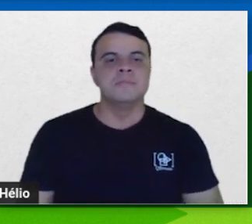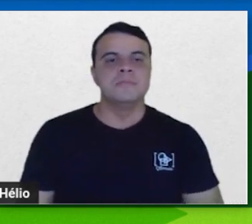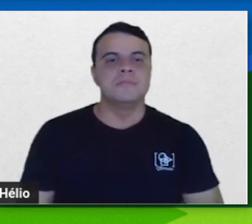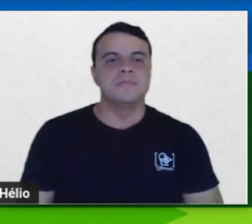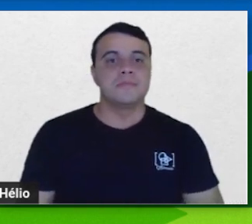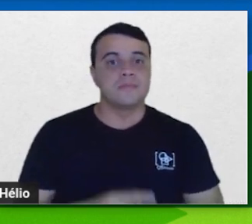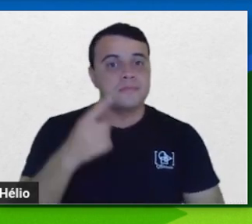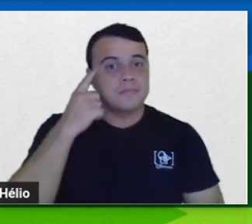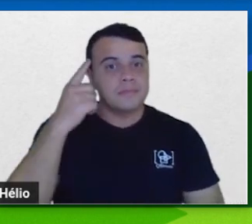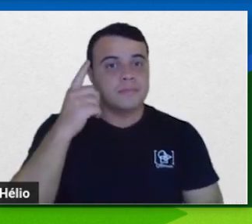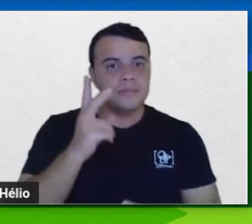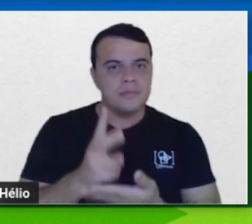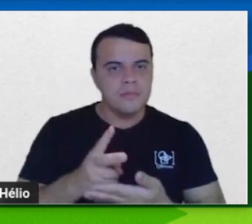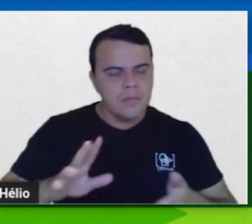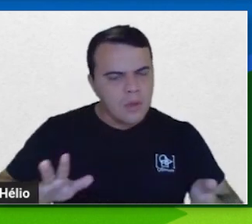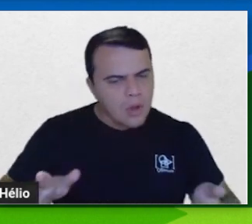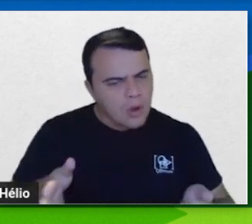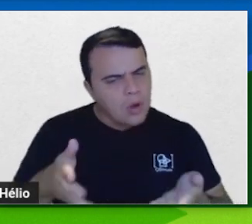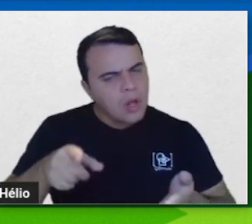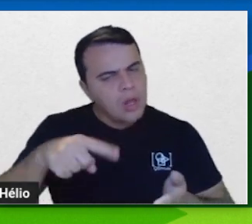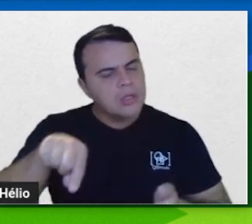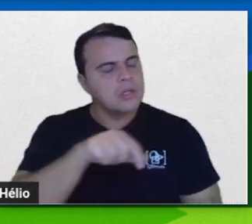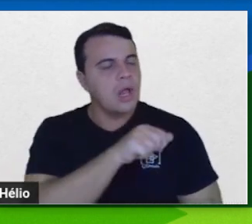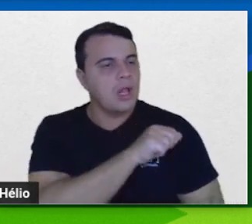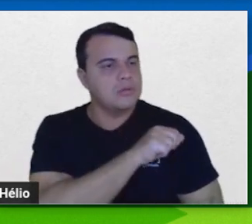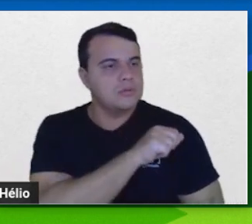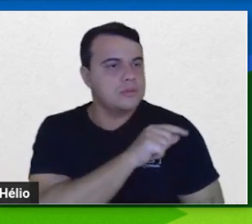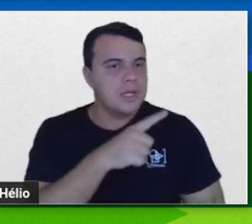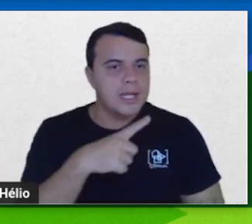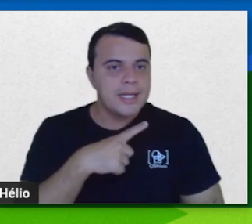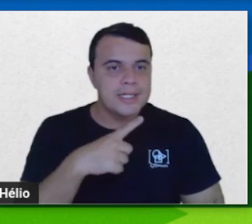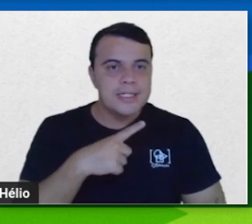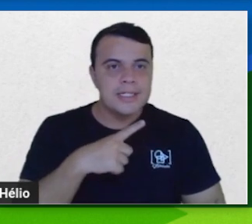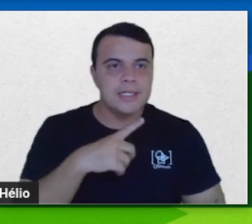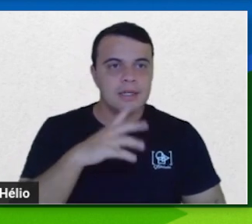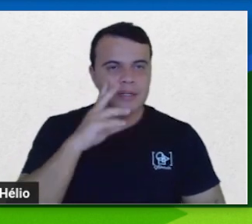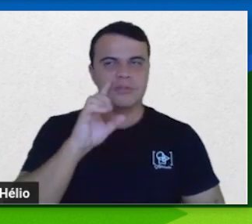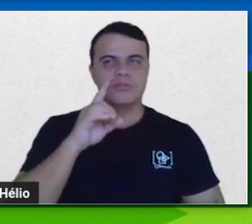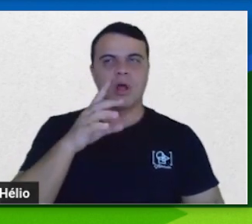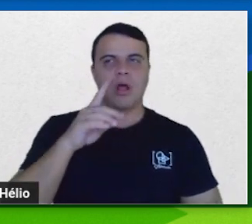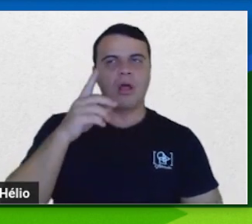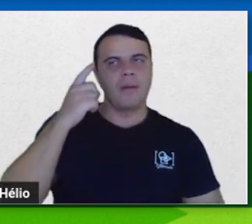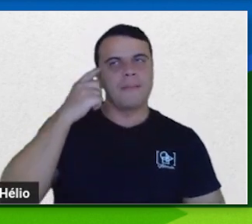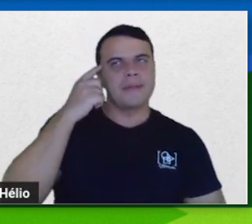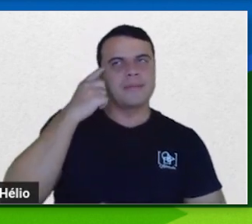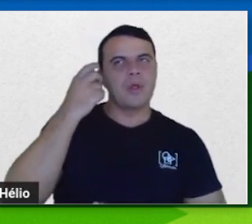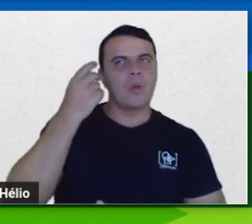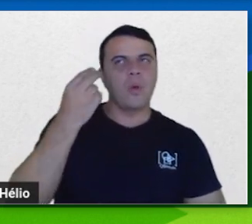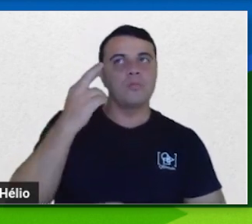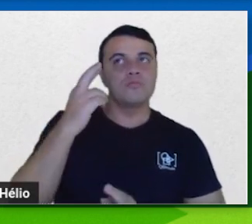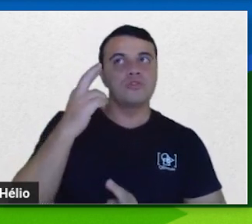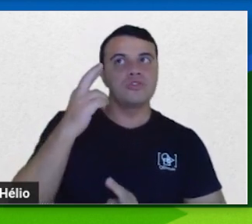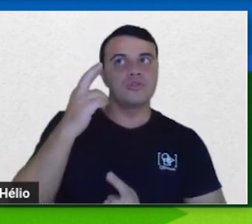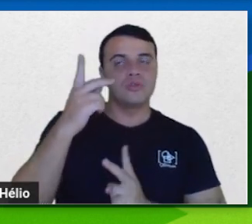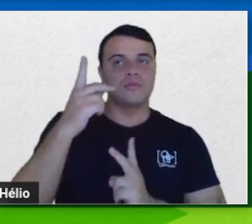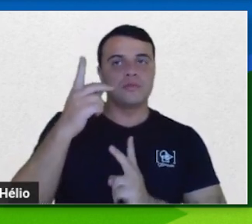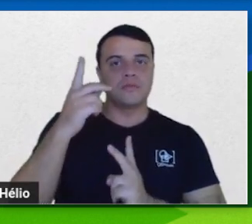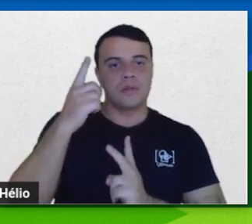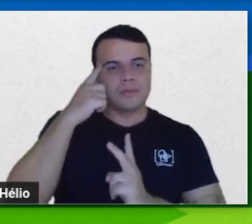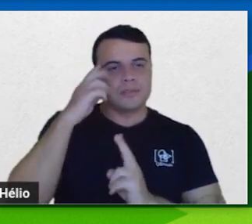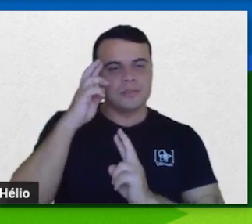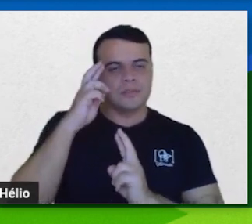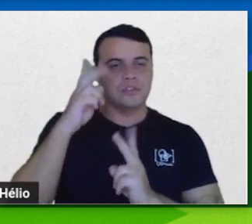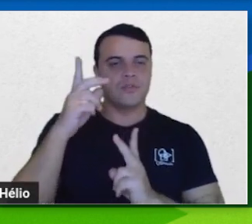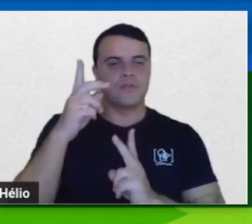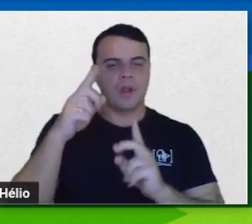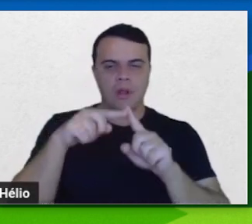ideia é sempre encorajá-los a ter sair da zona, né, da zona de conforto e pensar fora da